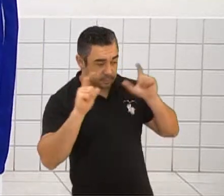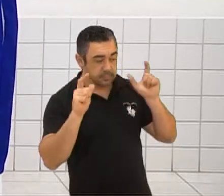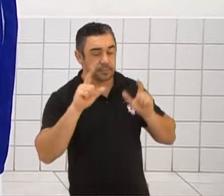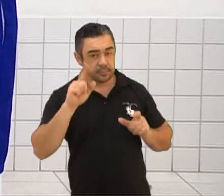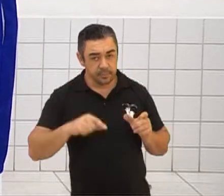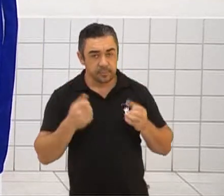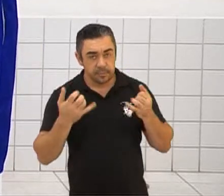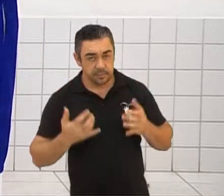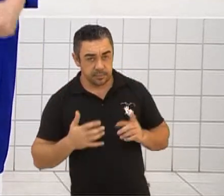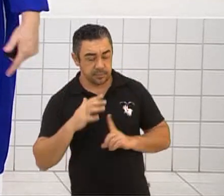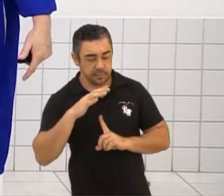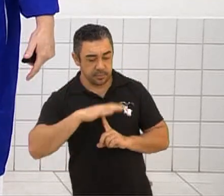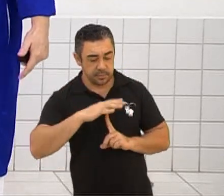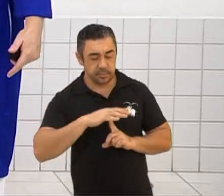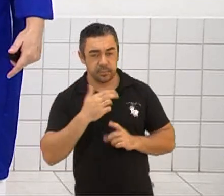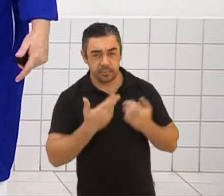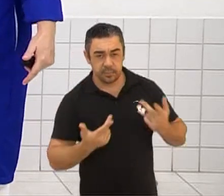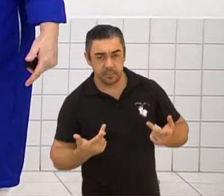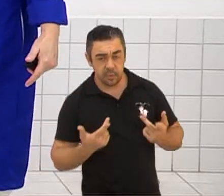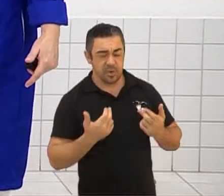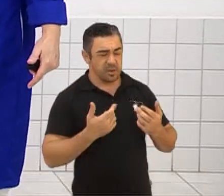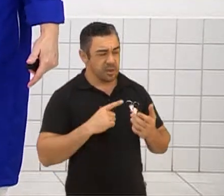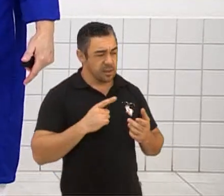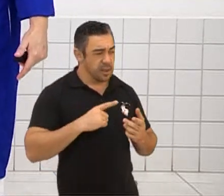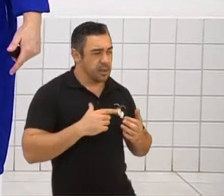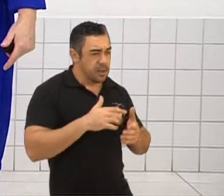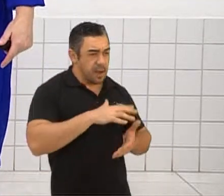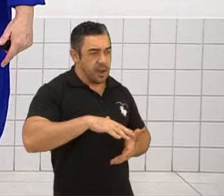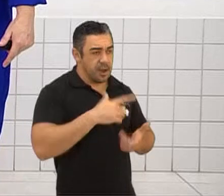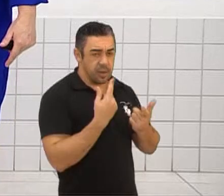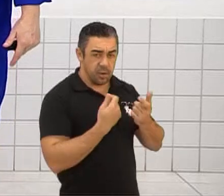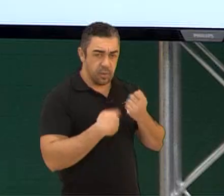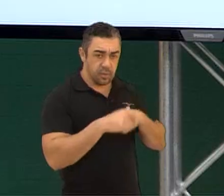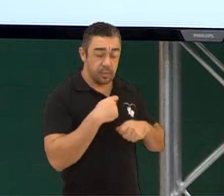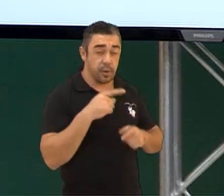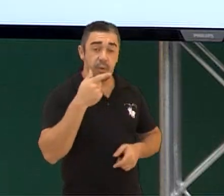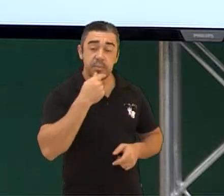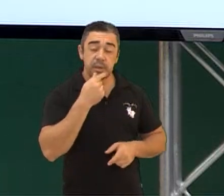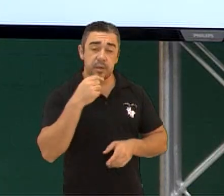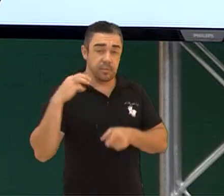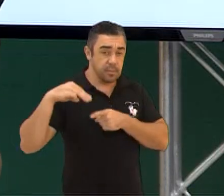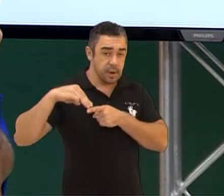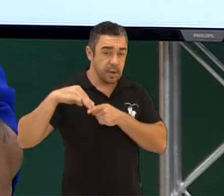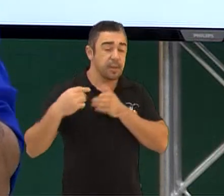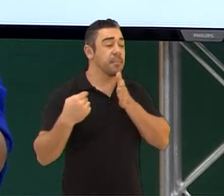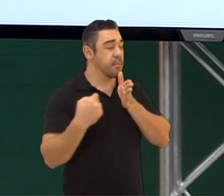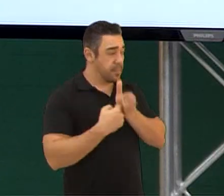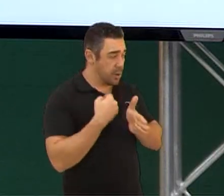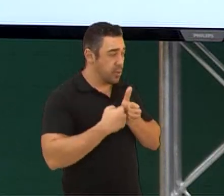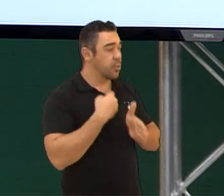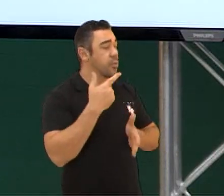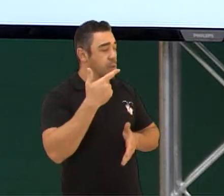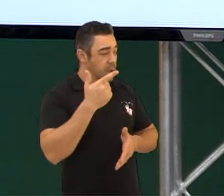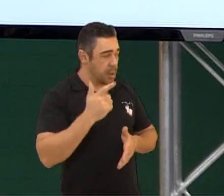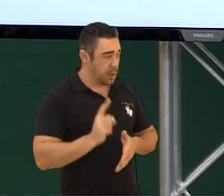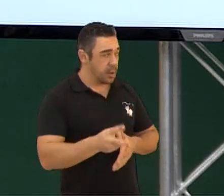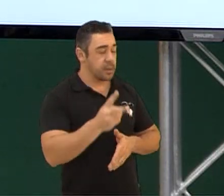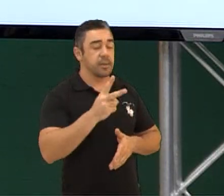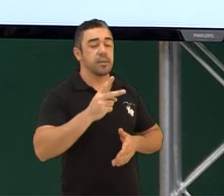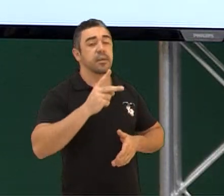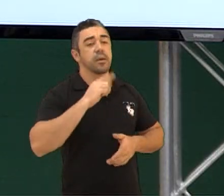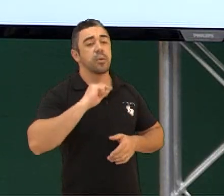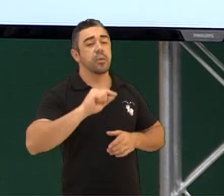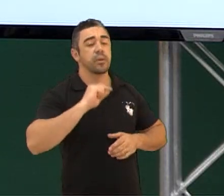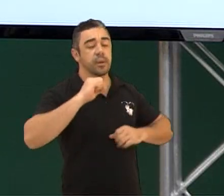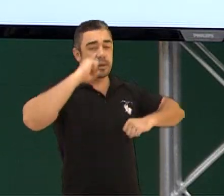sobre a questão da urbanização, aspectos físicos, econômicos. E o Felipe Luiz, lá de Maringá, ele mandou uma pergunta também, ainda sobre a questão da indústria. Quais são as principais